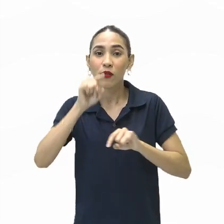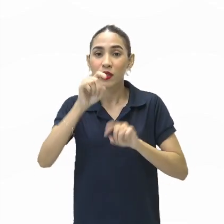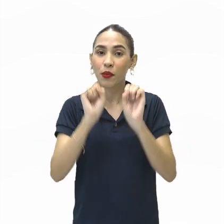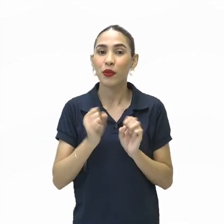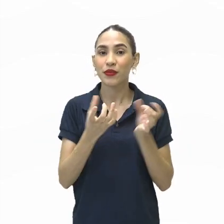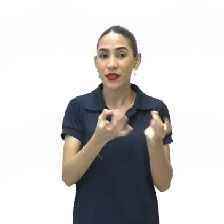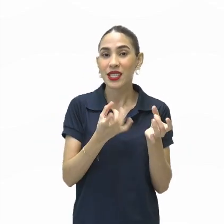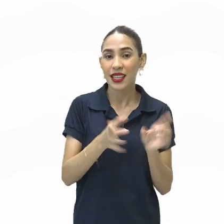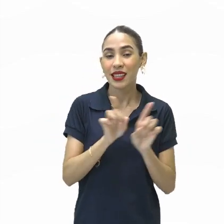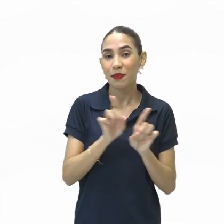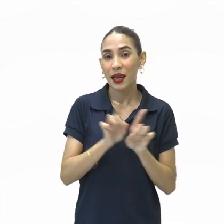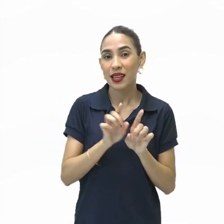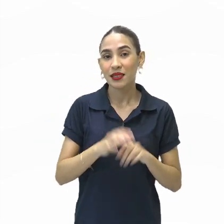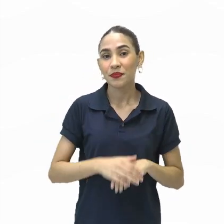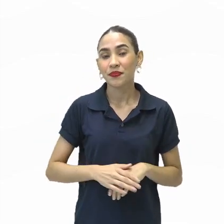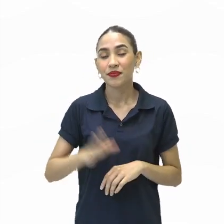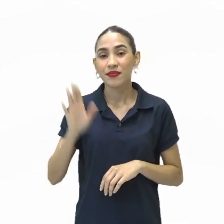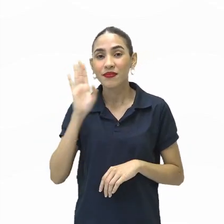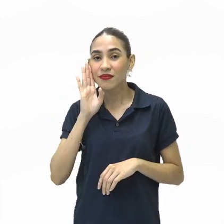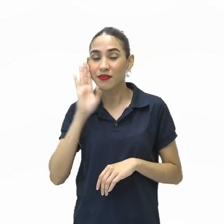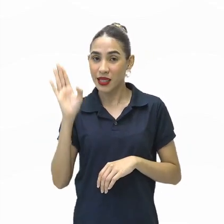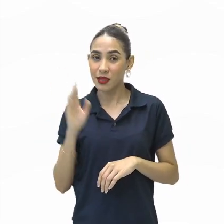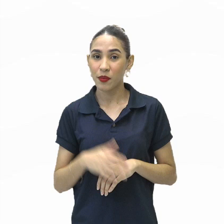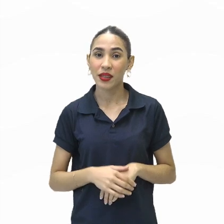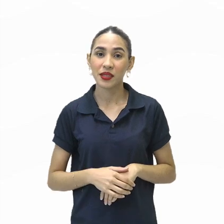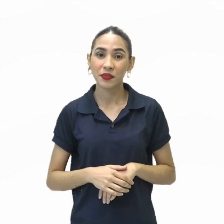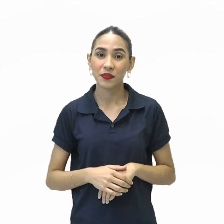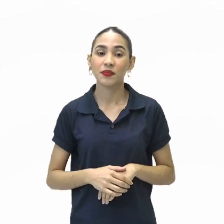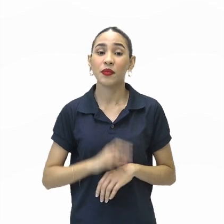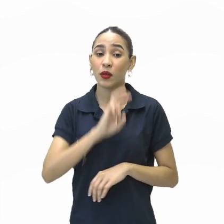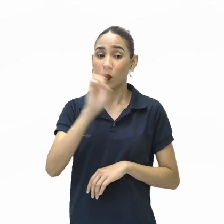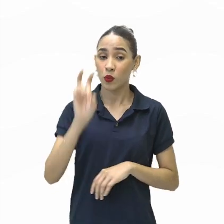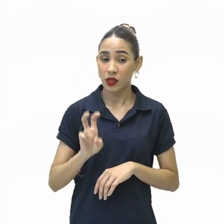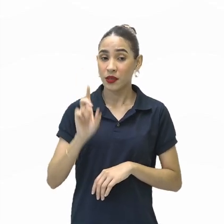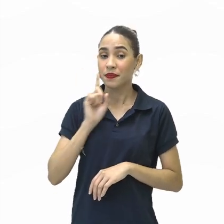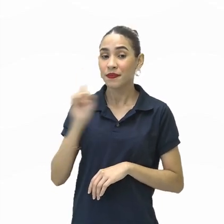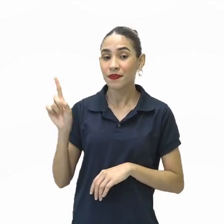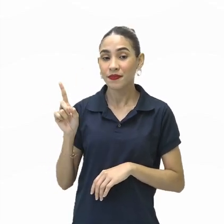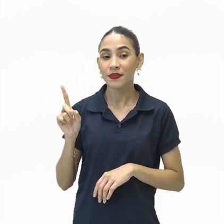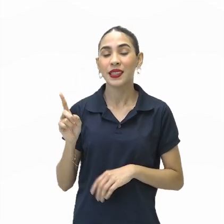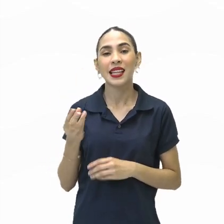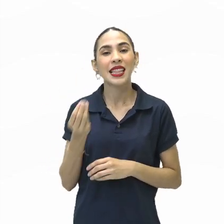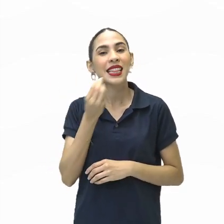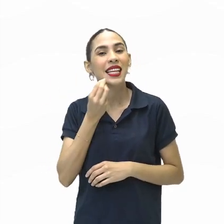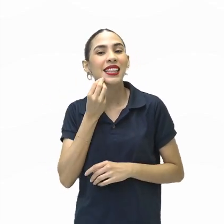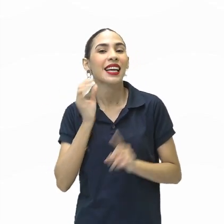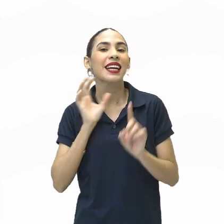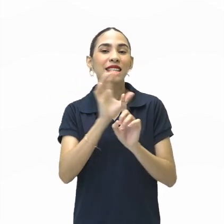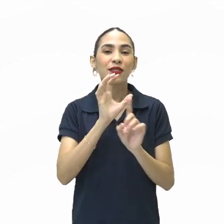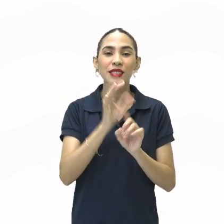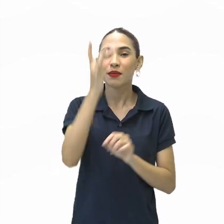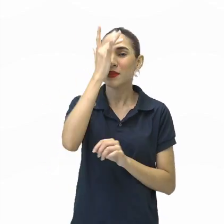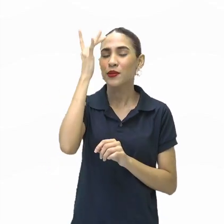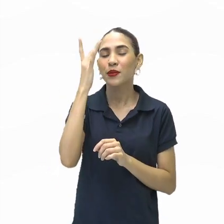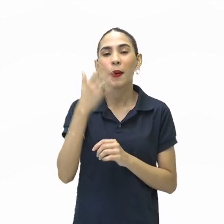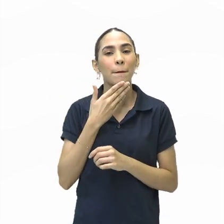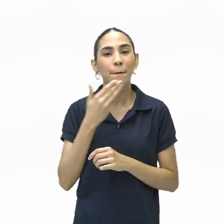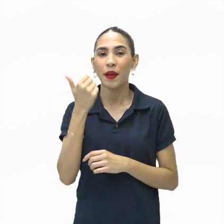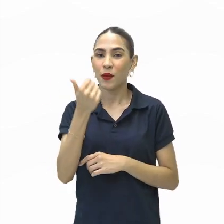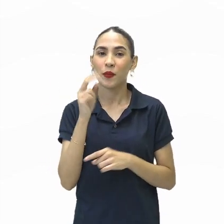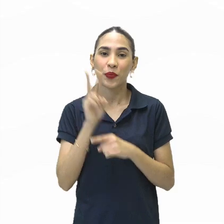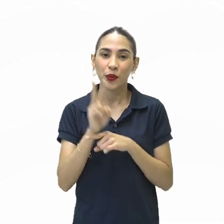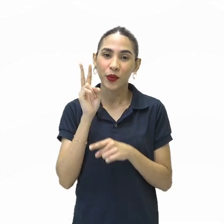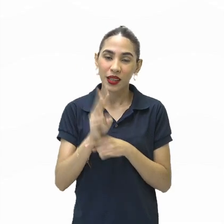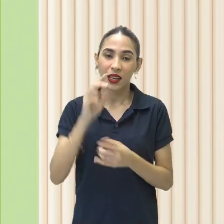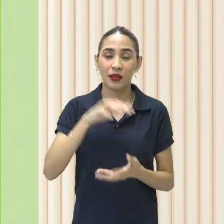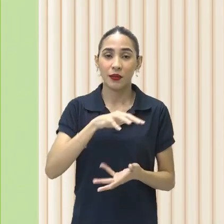comercializando. E principalmente, o tópico 5, convencer os outros. Essa é a melhor forma de cuidar